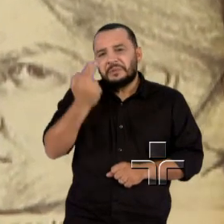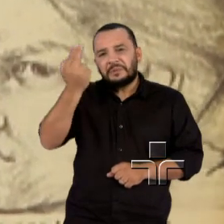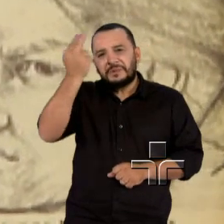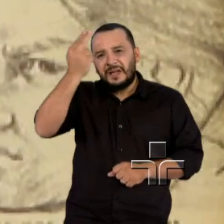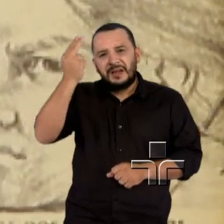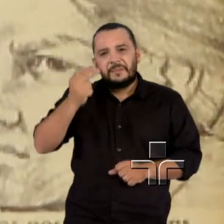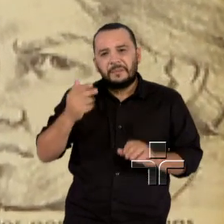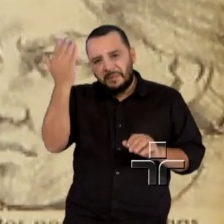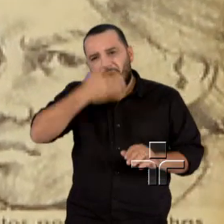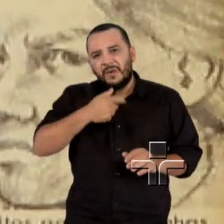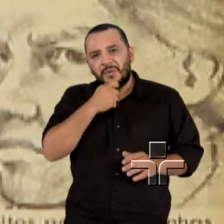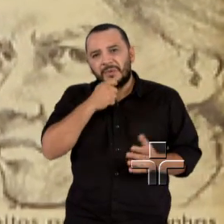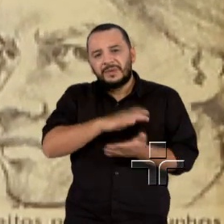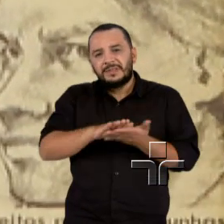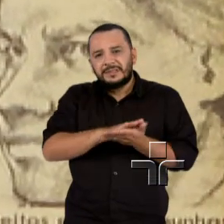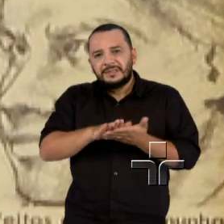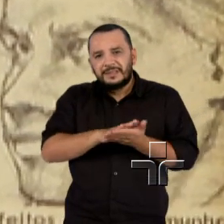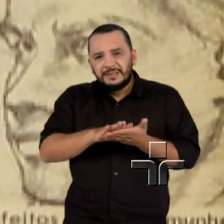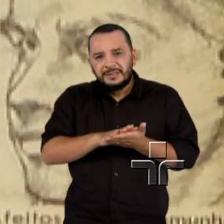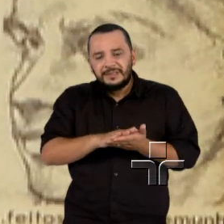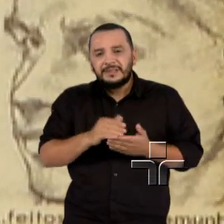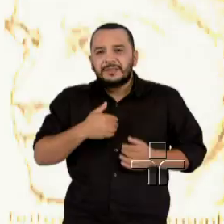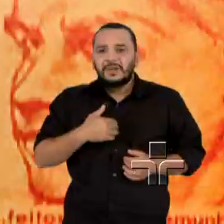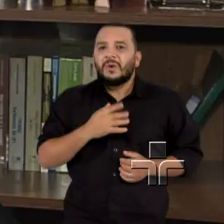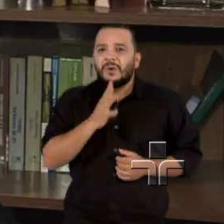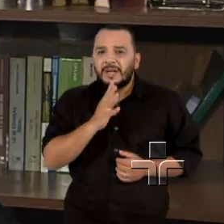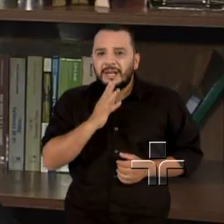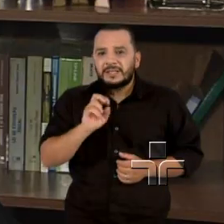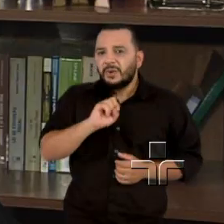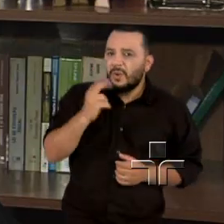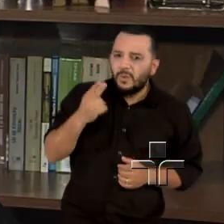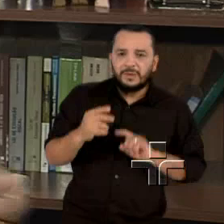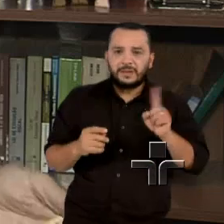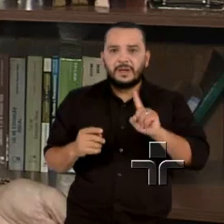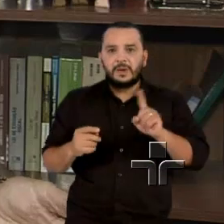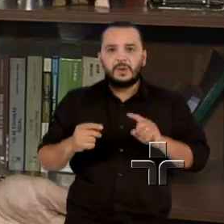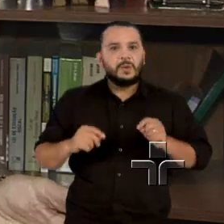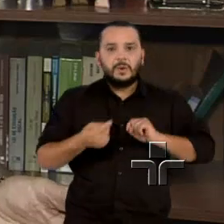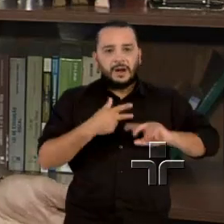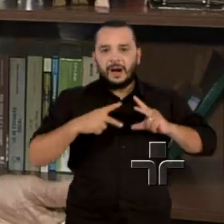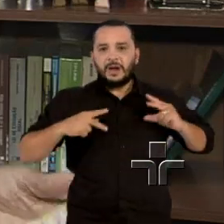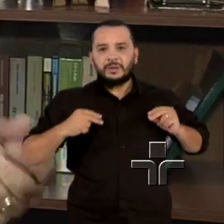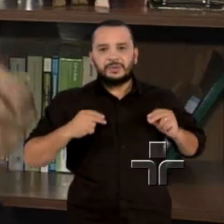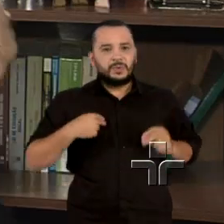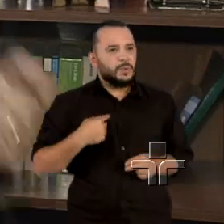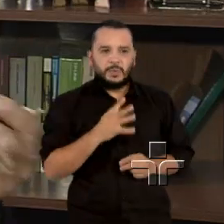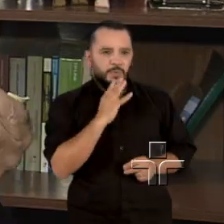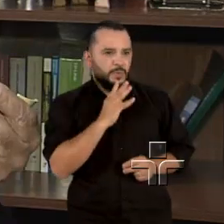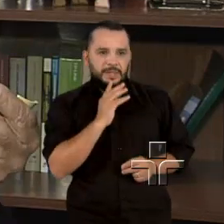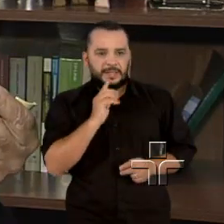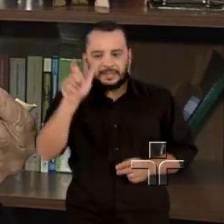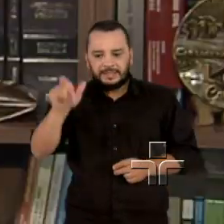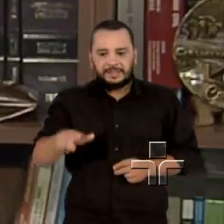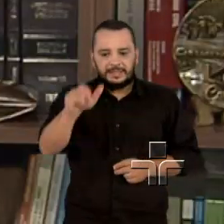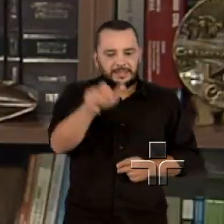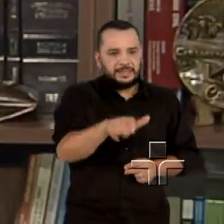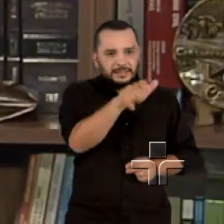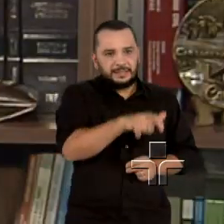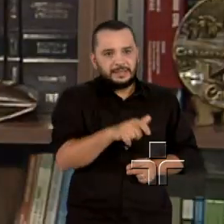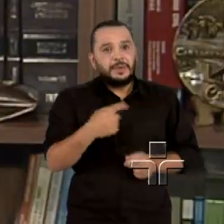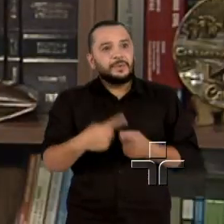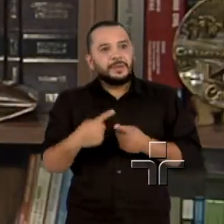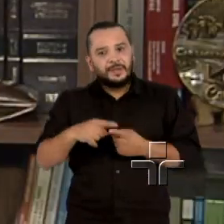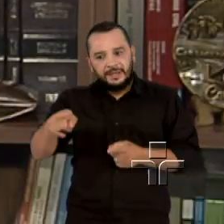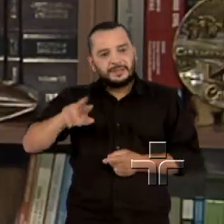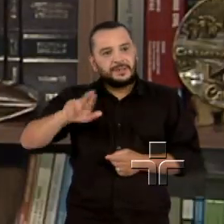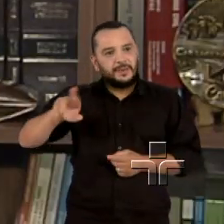tá? Ou a vítima reconhece ou não reconhece. O garçom não reconheceu os primeiros por 2 motivos. Eles não eram